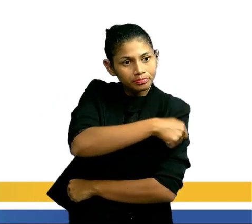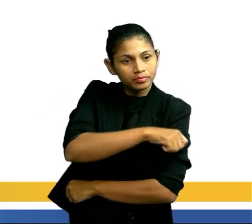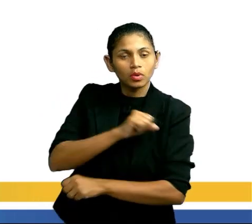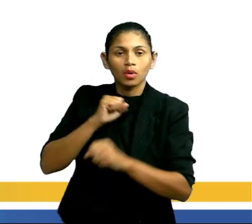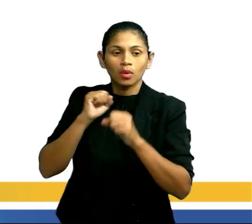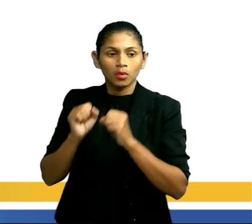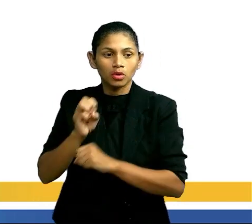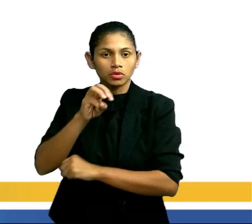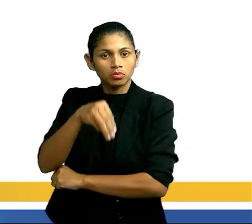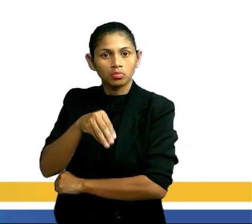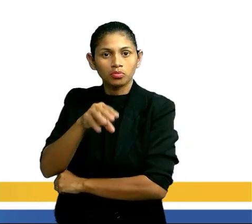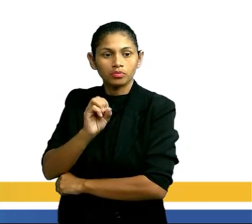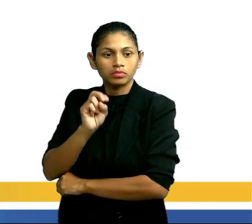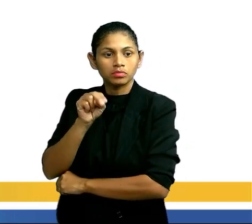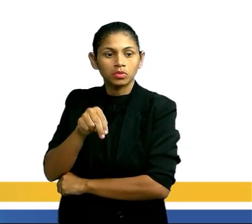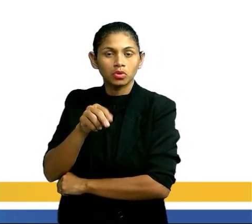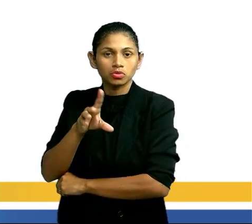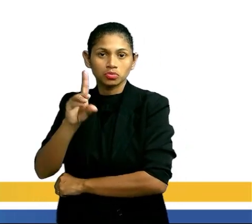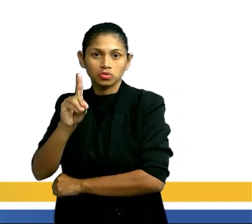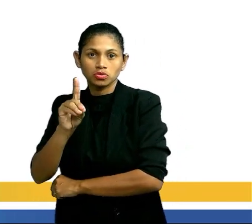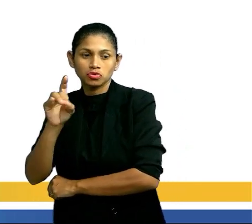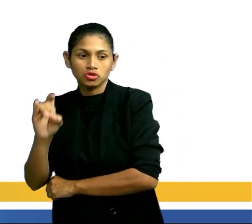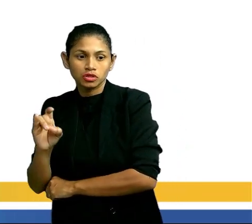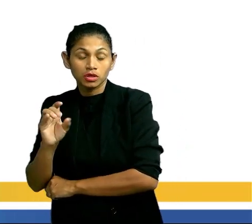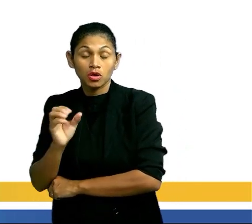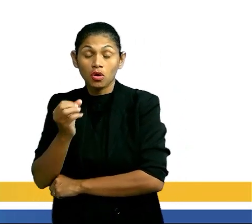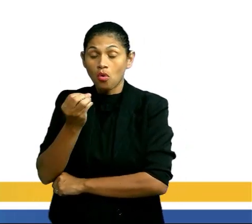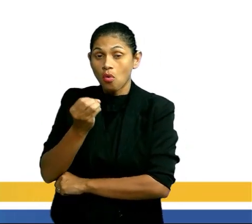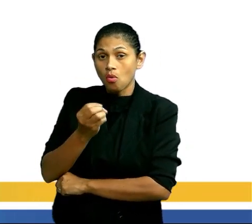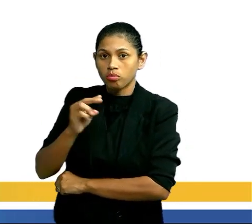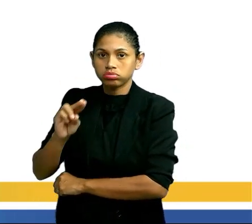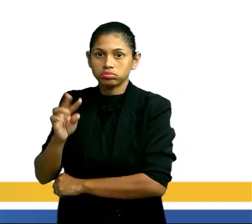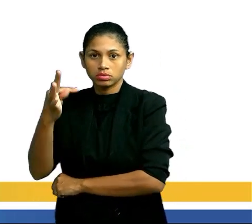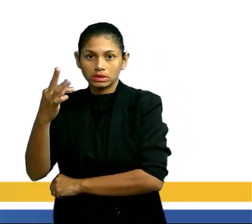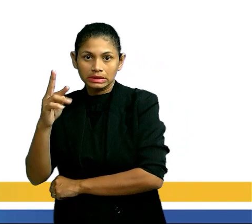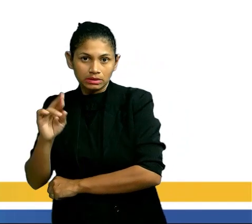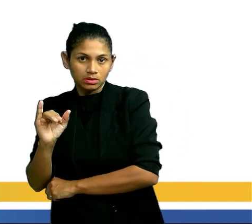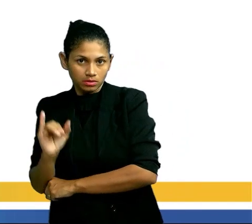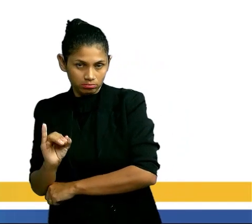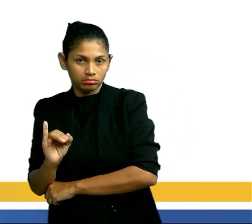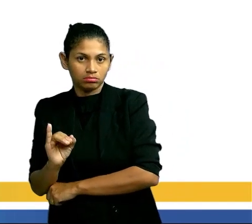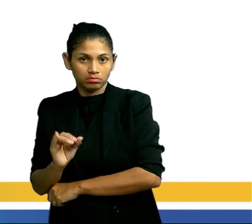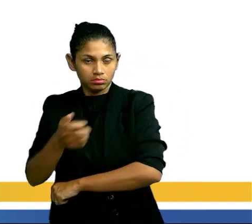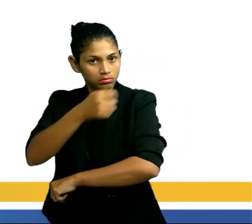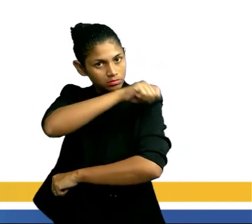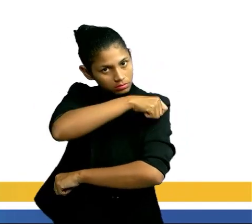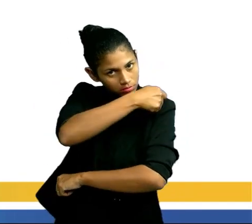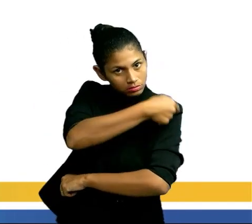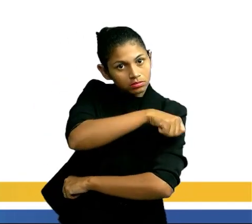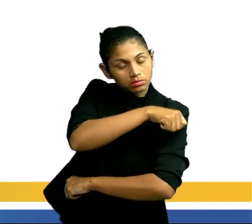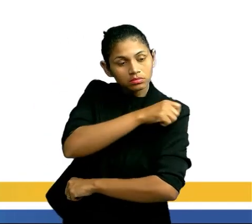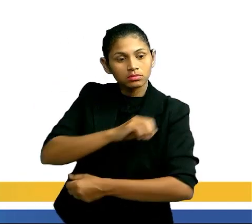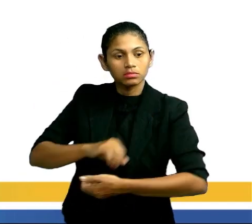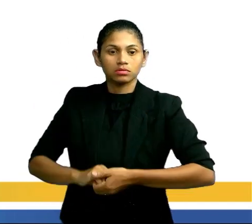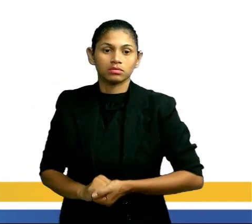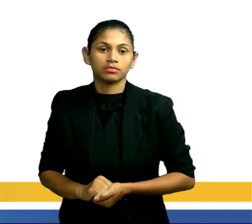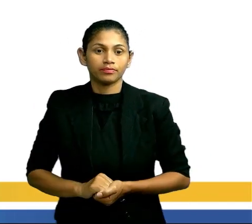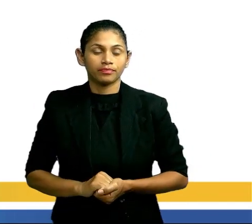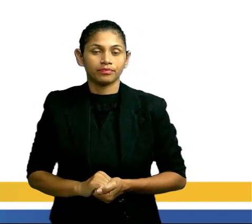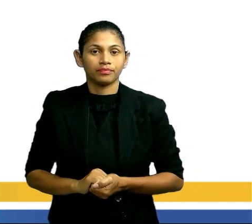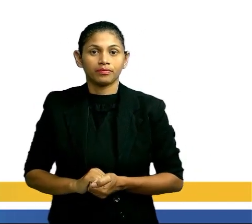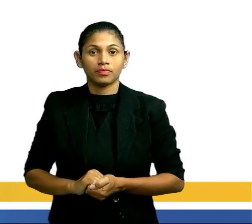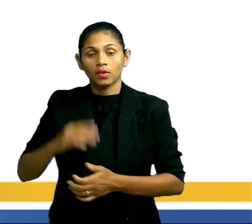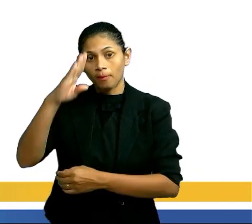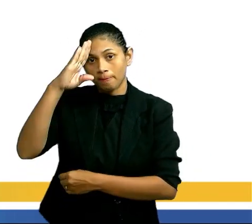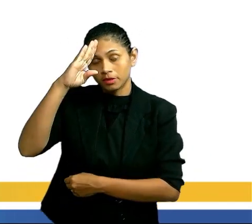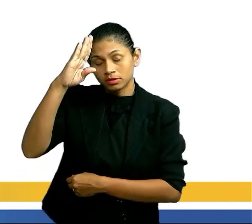monoálcool, diálcool ou triálcool ou um poliol, dependendo das quantidades de hidroxilas que temos, perfeito? Então o principal álcool,